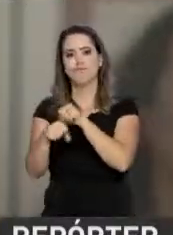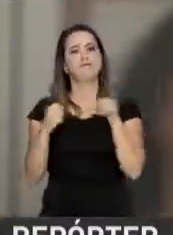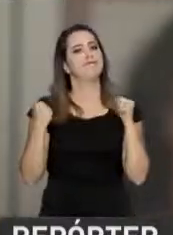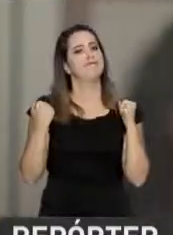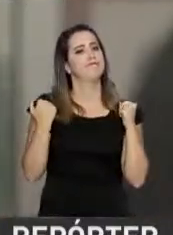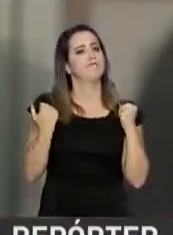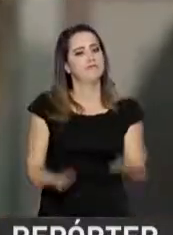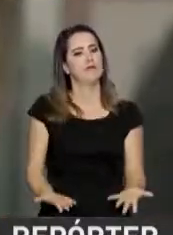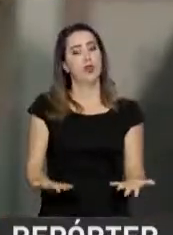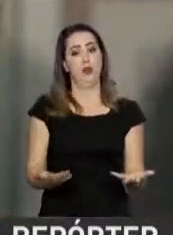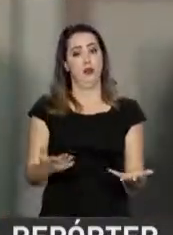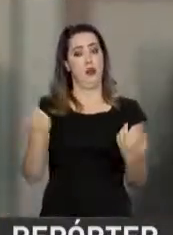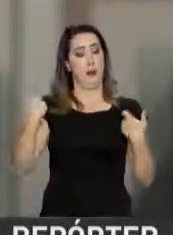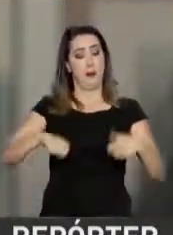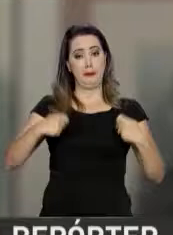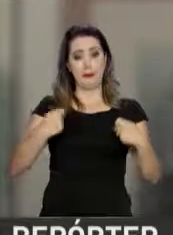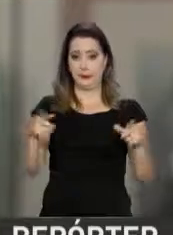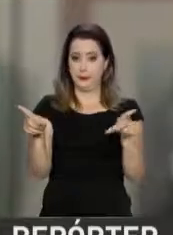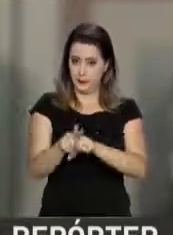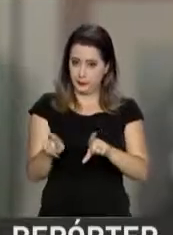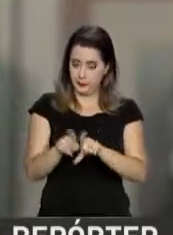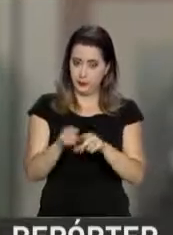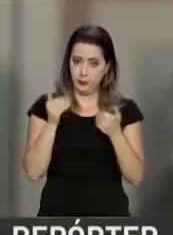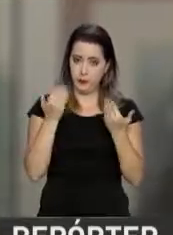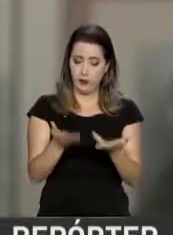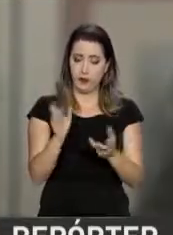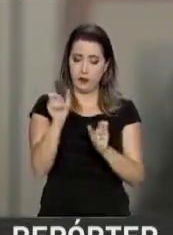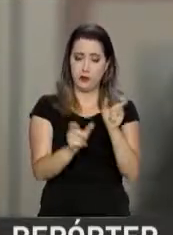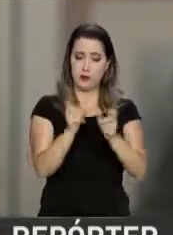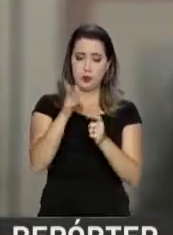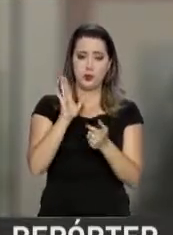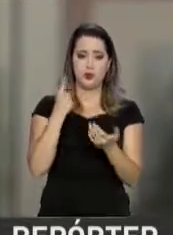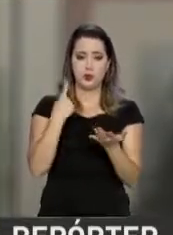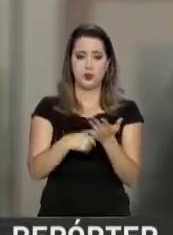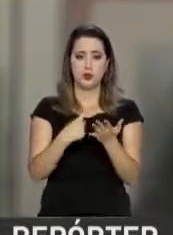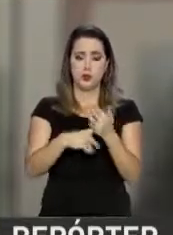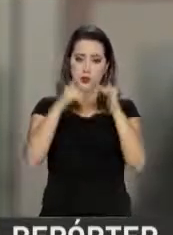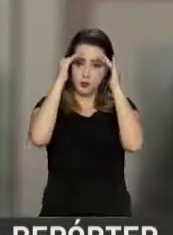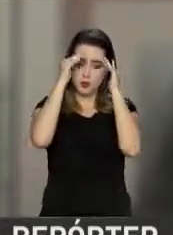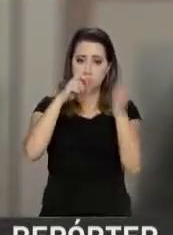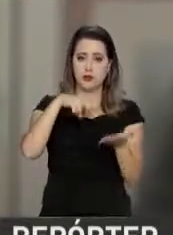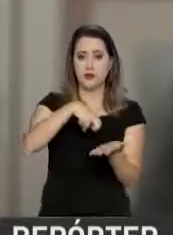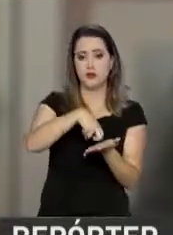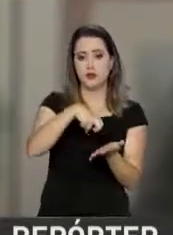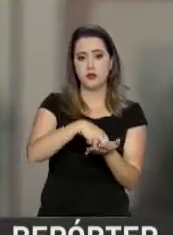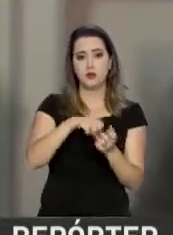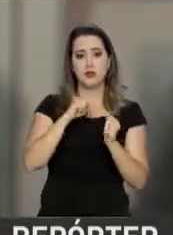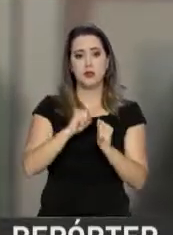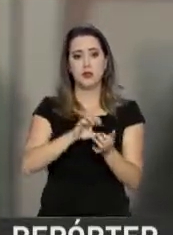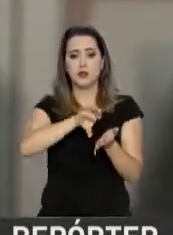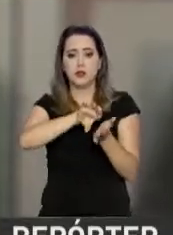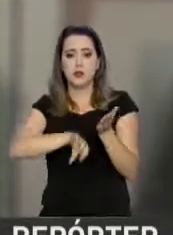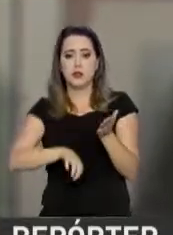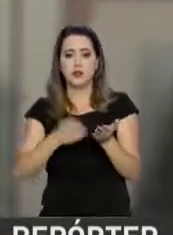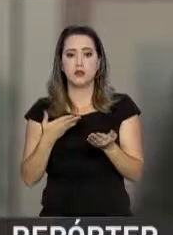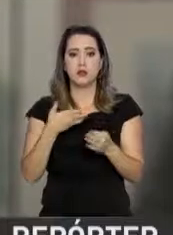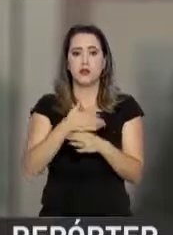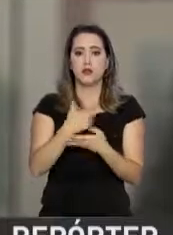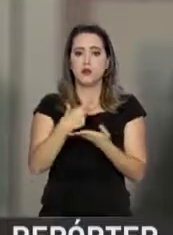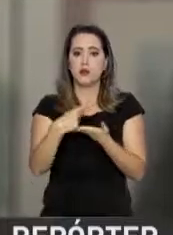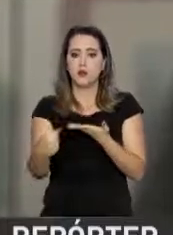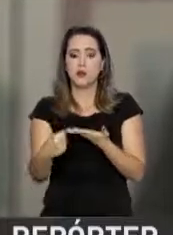disso é preciso também que aqueles que já cumpriram a pena e que poderiam estar fora venham a